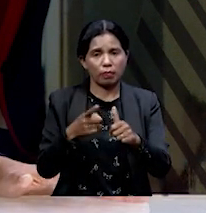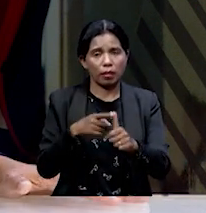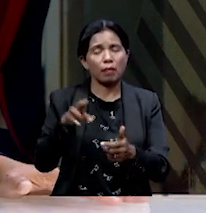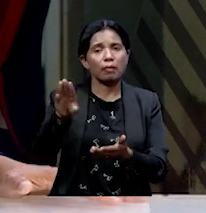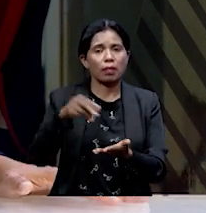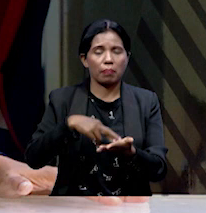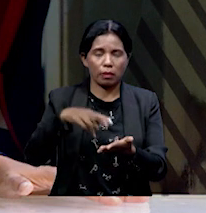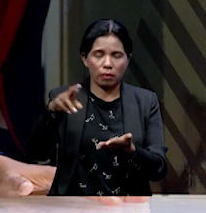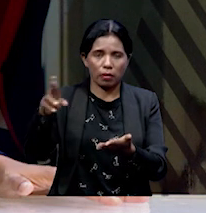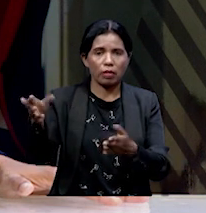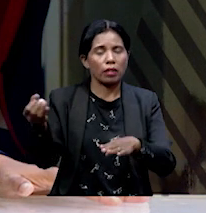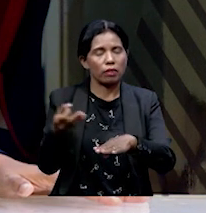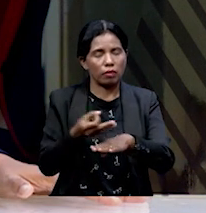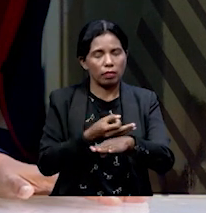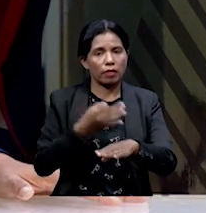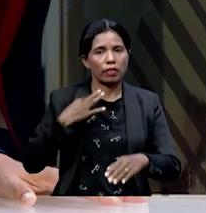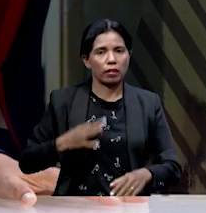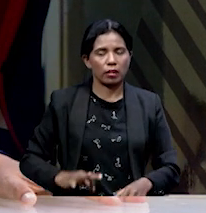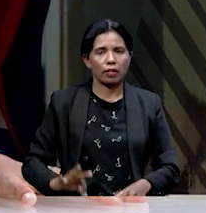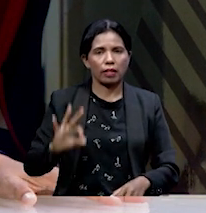documento Fraternidade Humana.